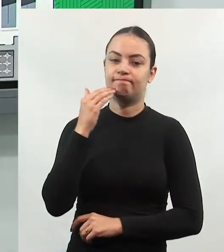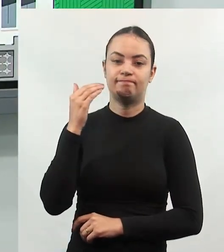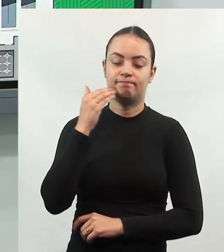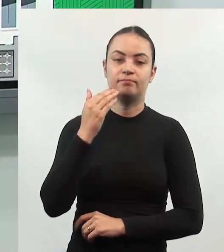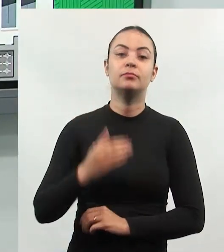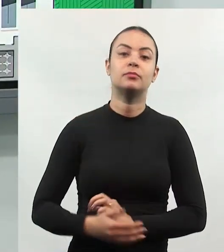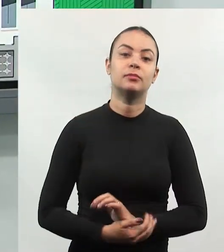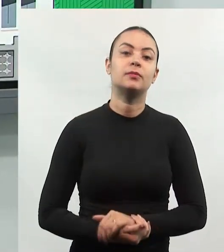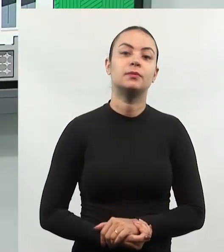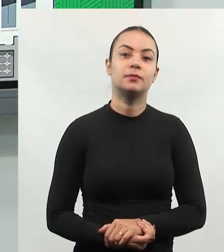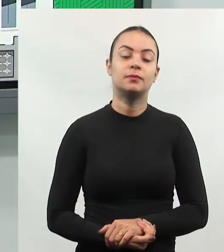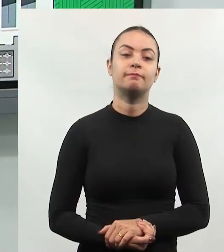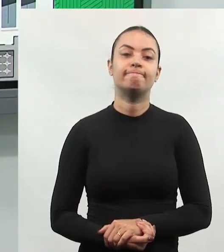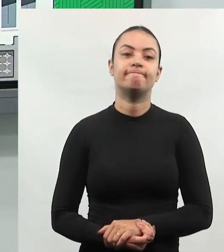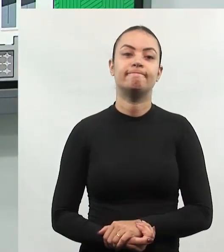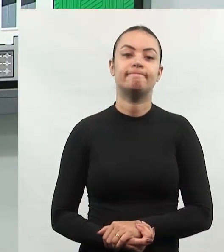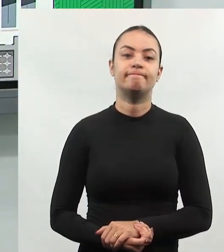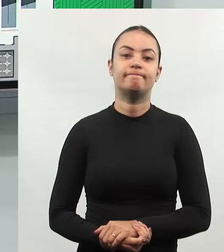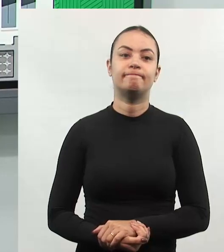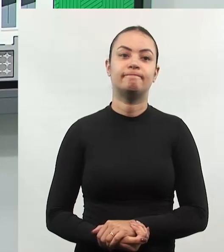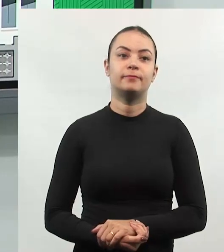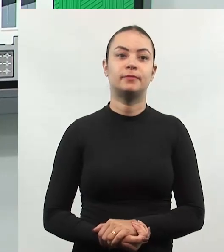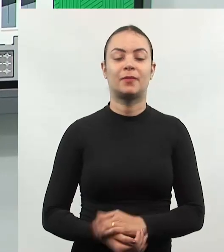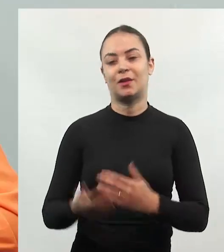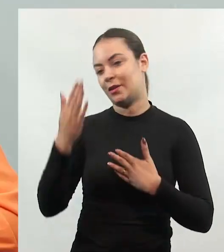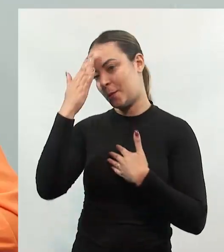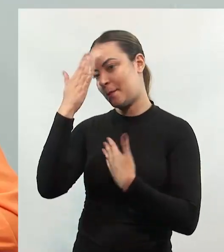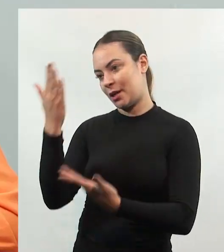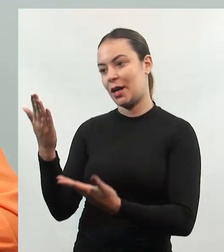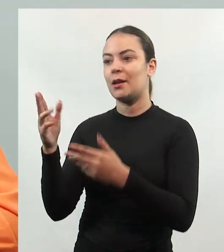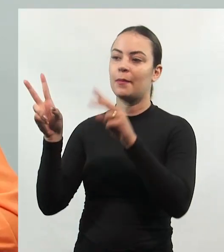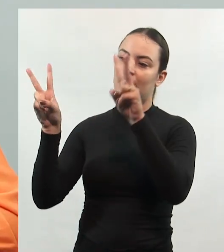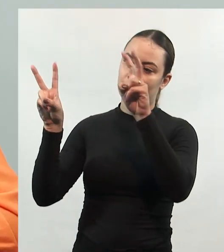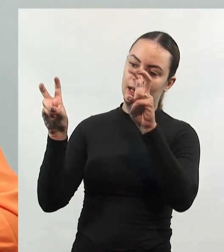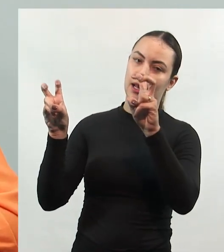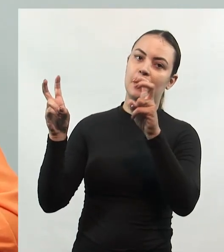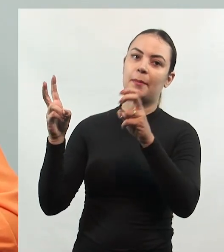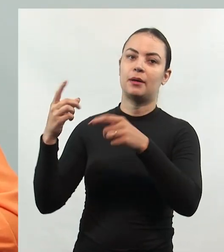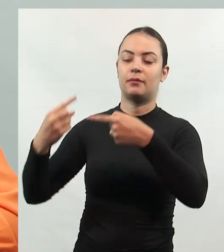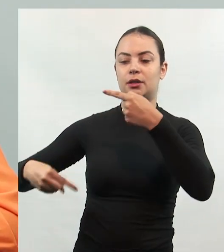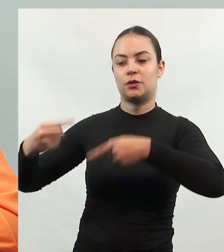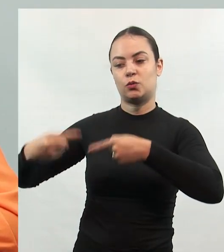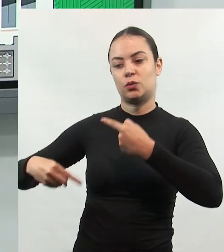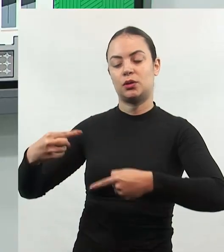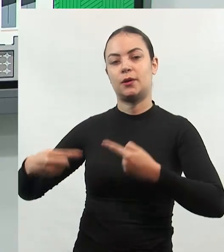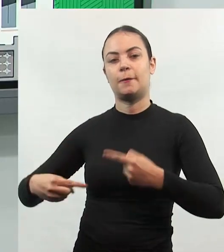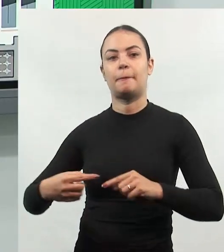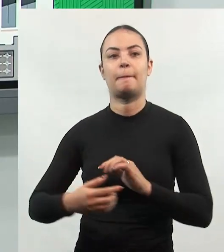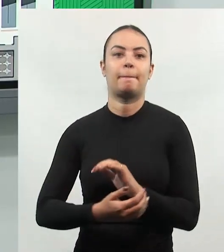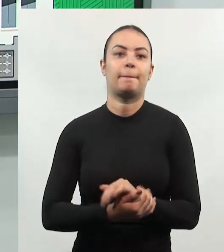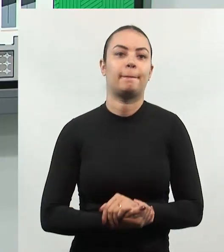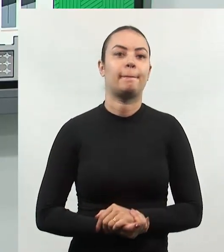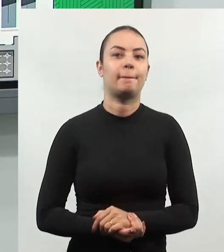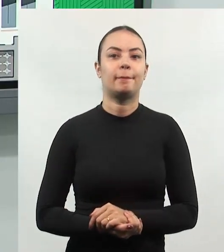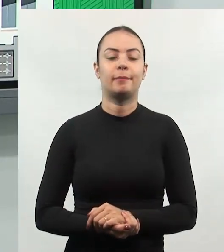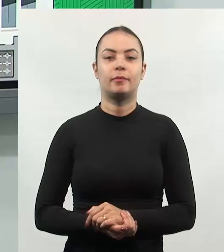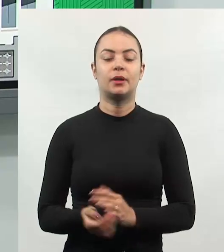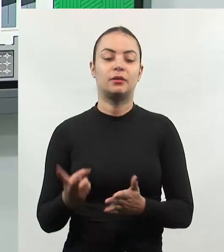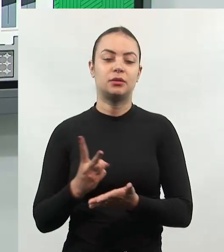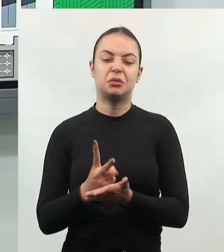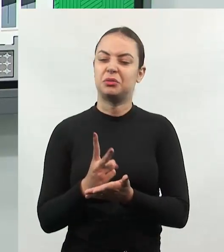da síndrome de Down. A senhora realmente falou sobre essa questão, né? Que lhe preocupa muito, que